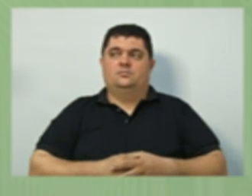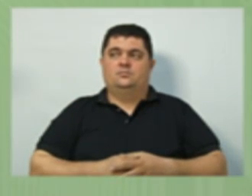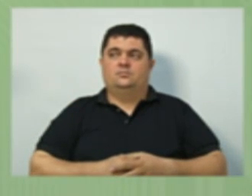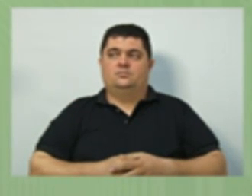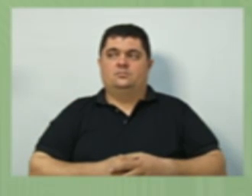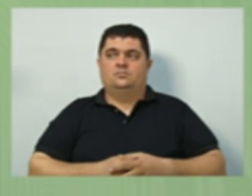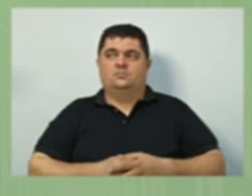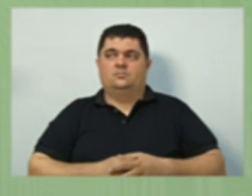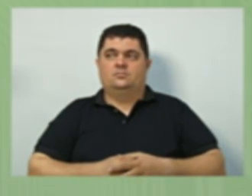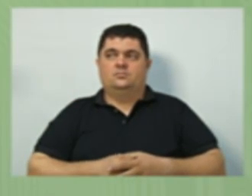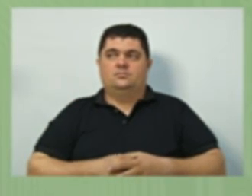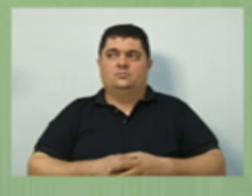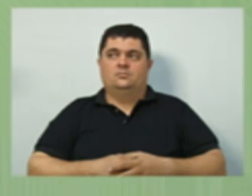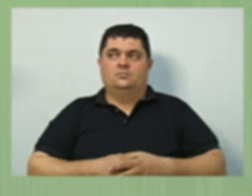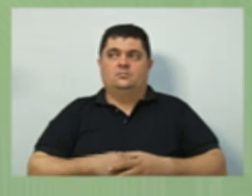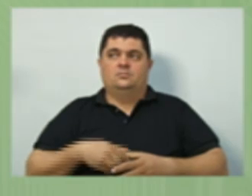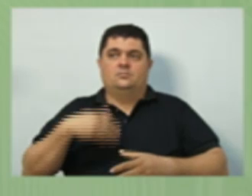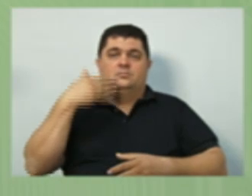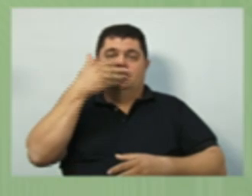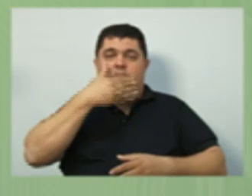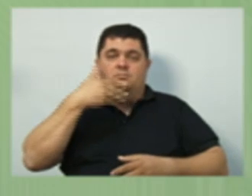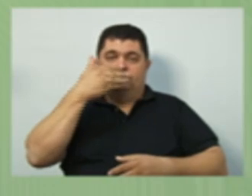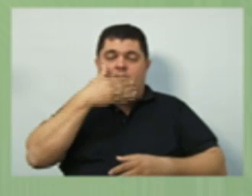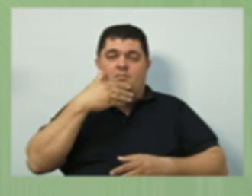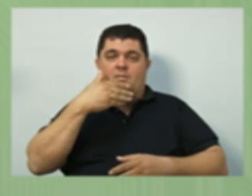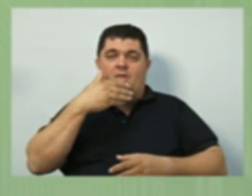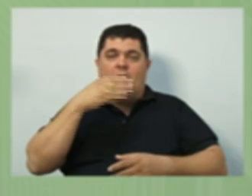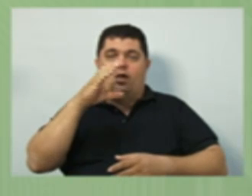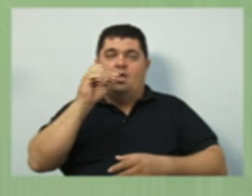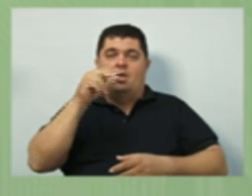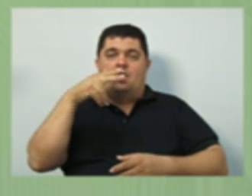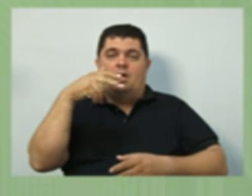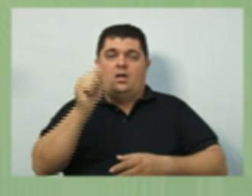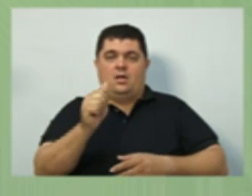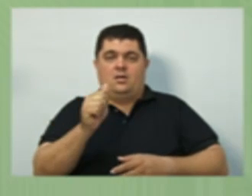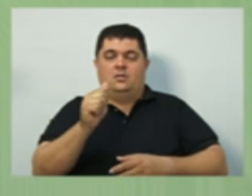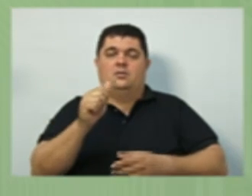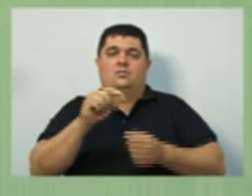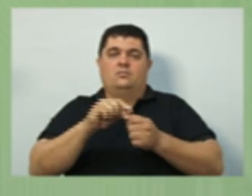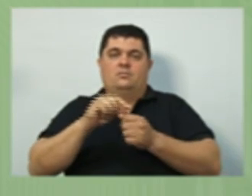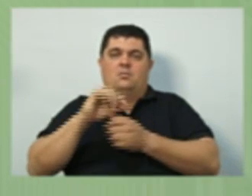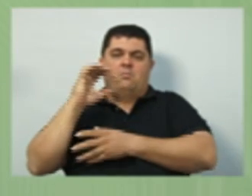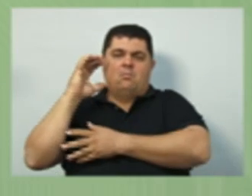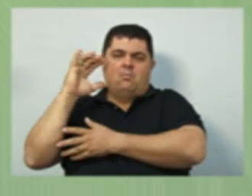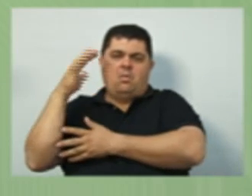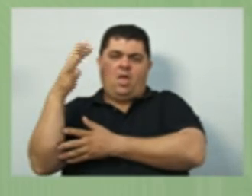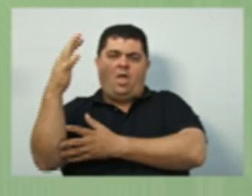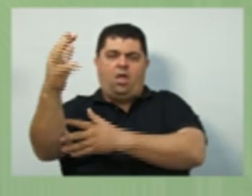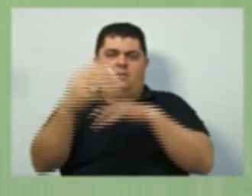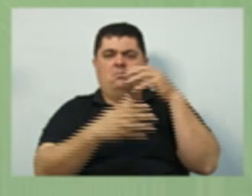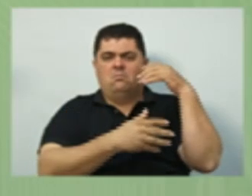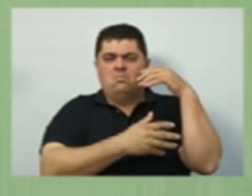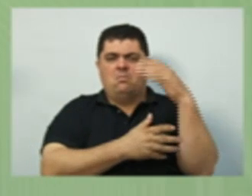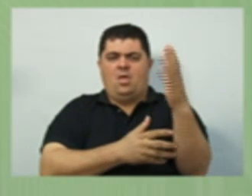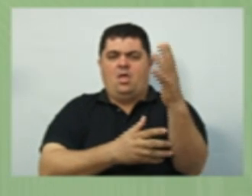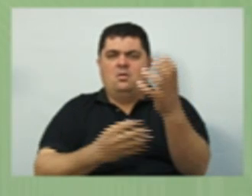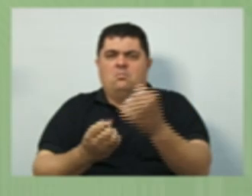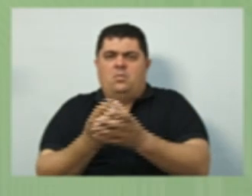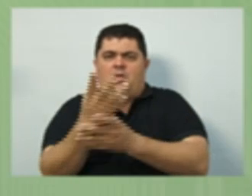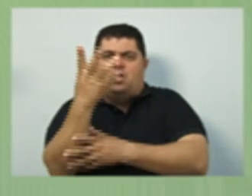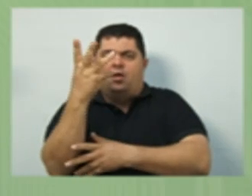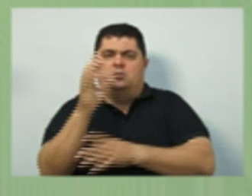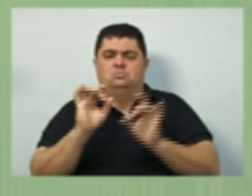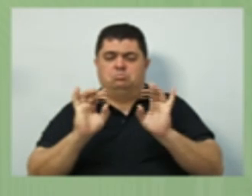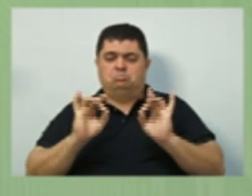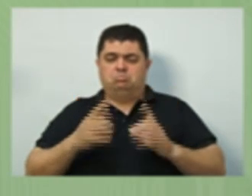Este açúcar era cana e veio dos canaviais extensos, que não nascem por